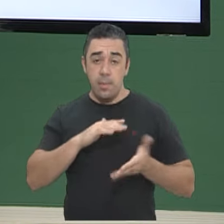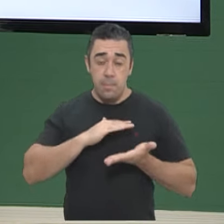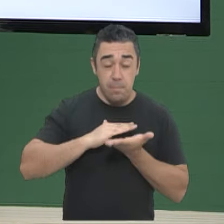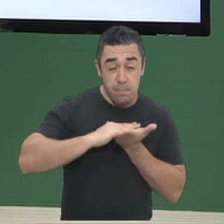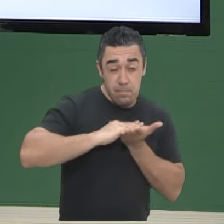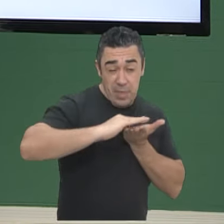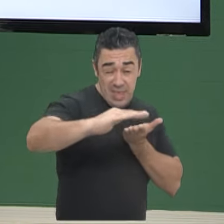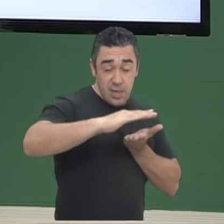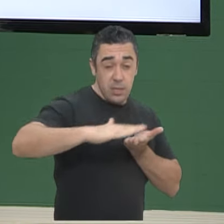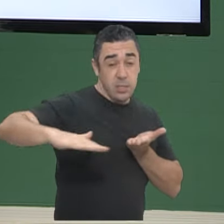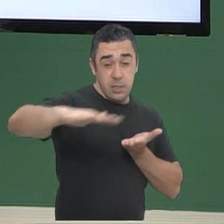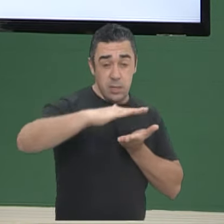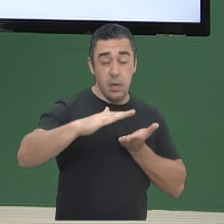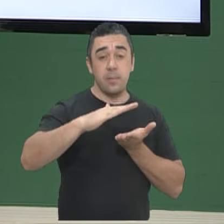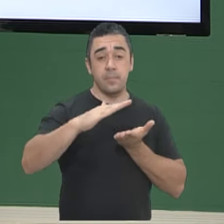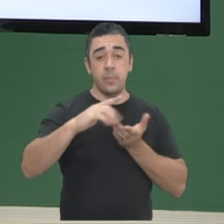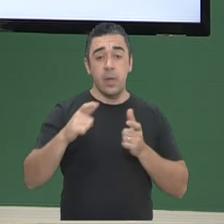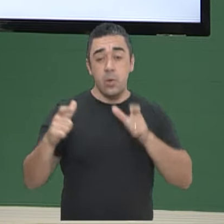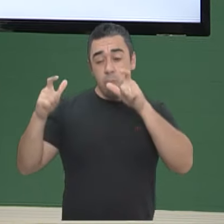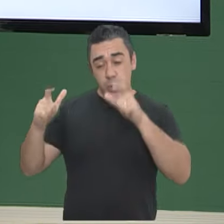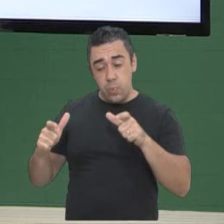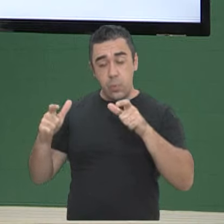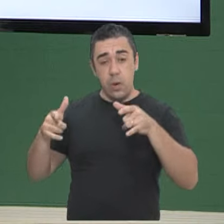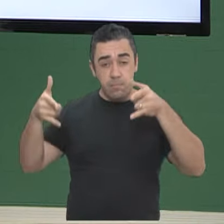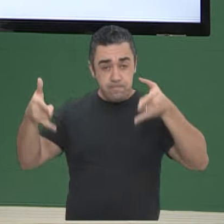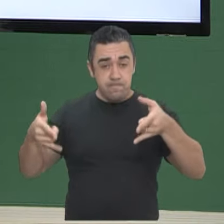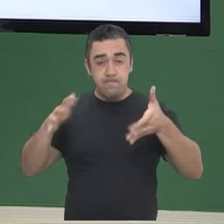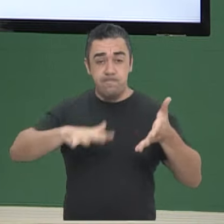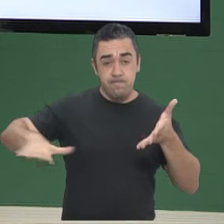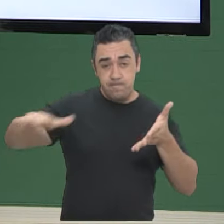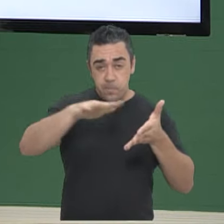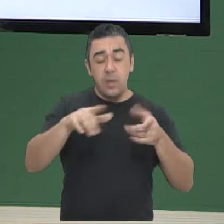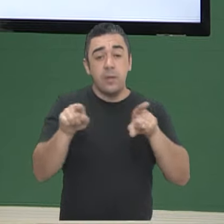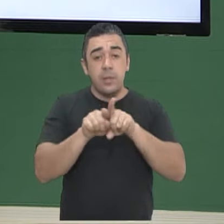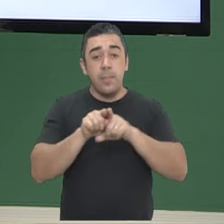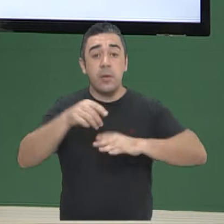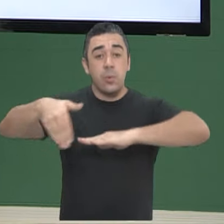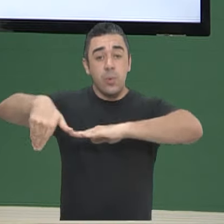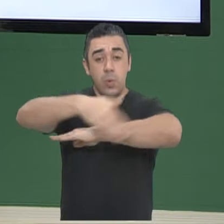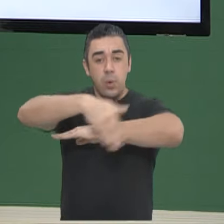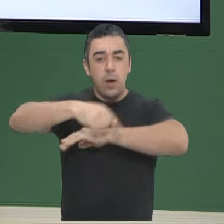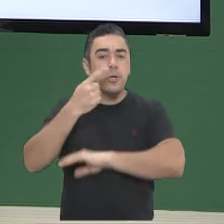campo e provas de rua. Na nossa imagem aqui a gente vê a atleta fazendo